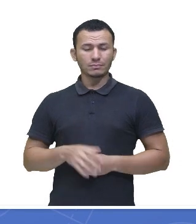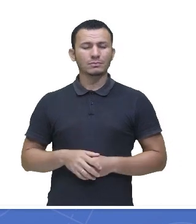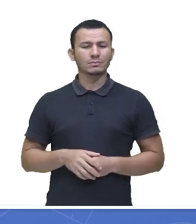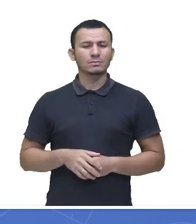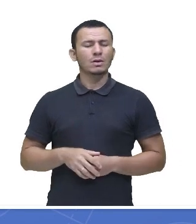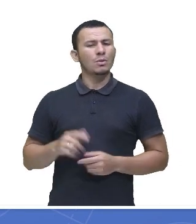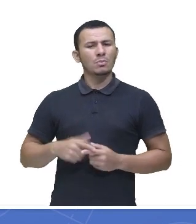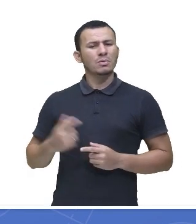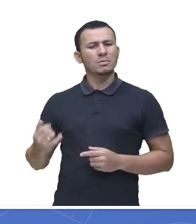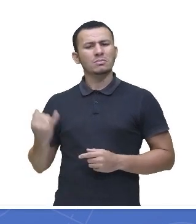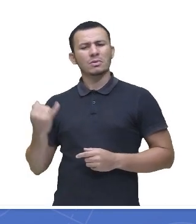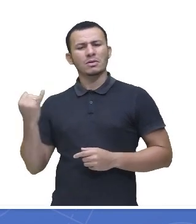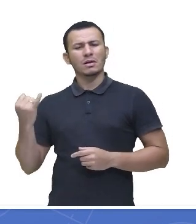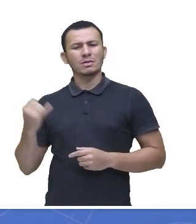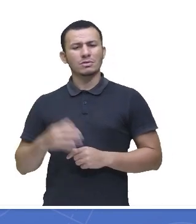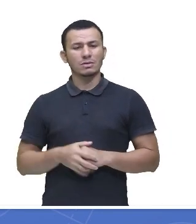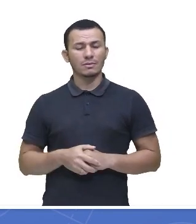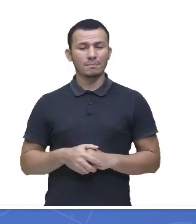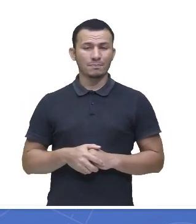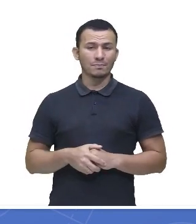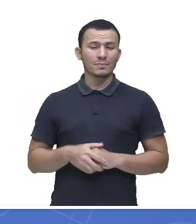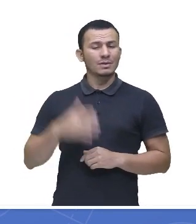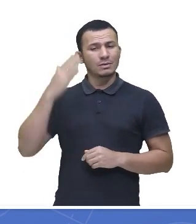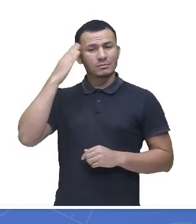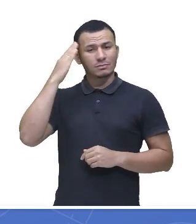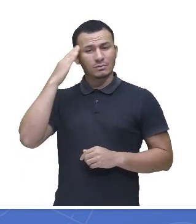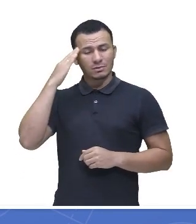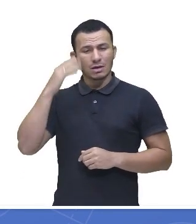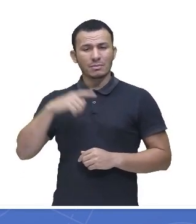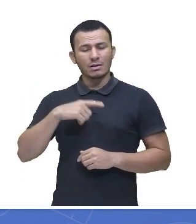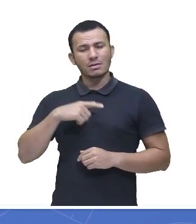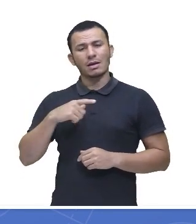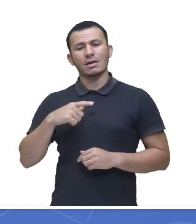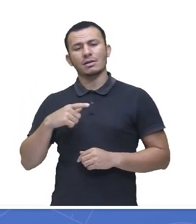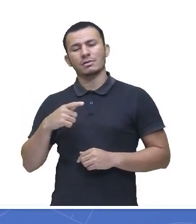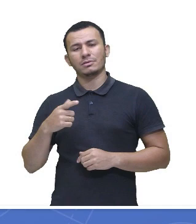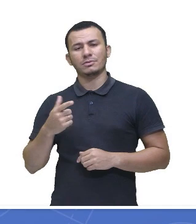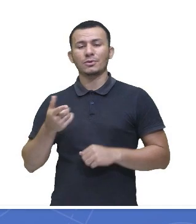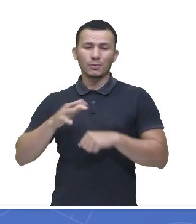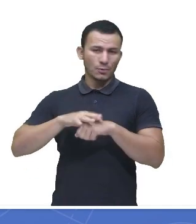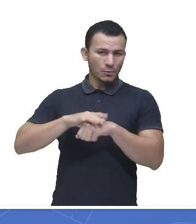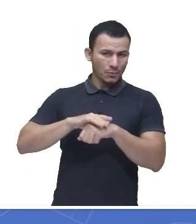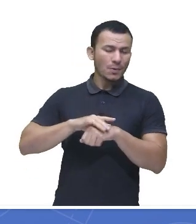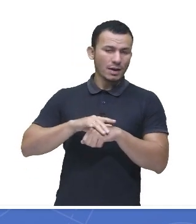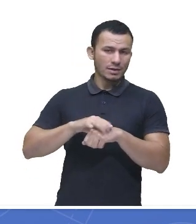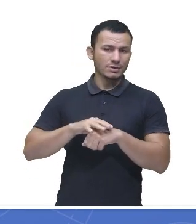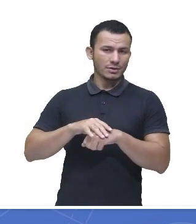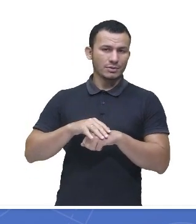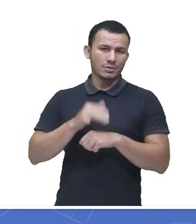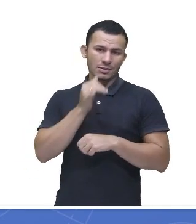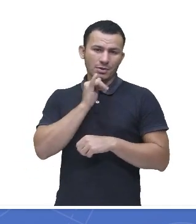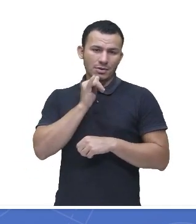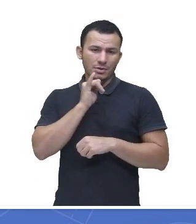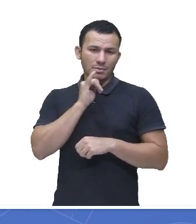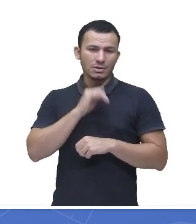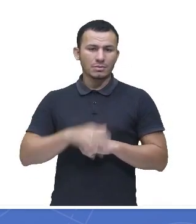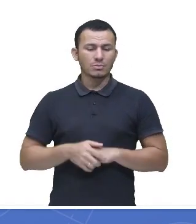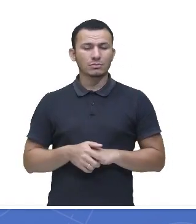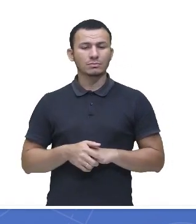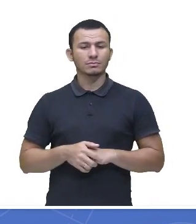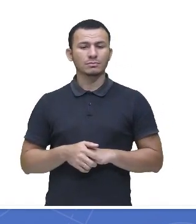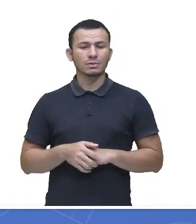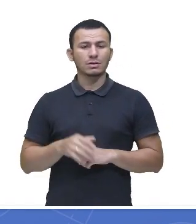isso é importante, gente? A gente sabe que, infelizmente, a gente tem algumas outras doenças, né? Como, por exemplo, a bulimia.